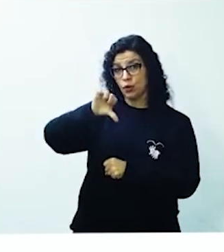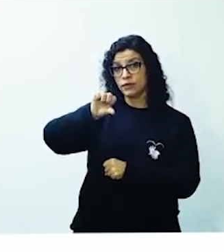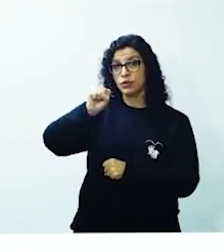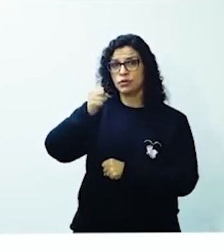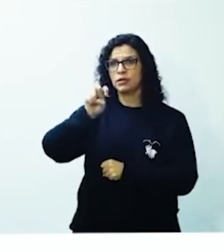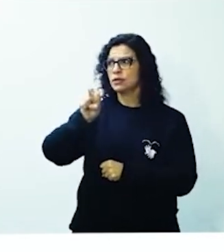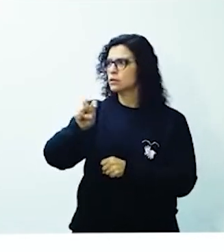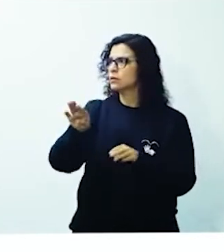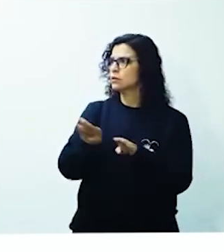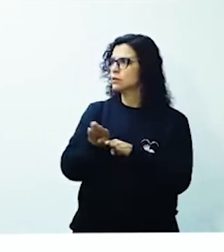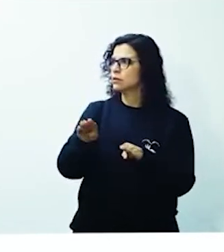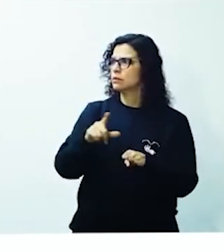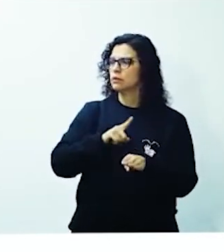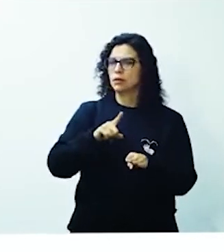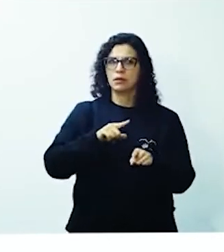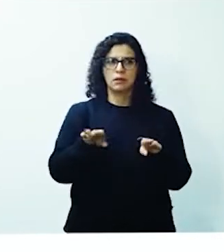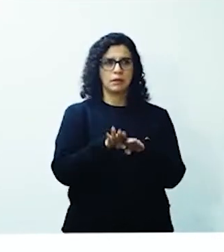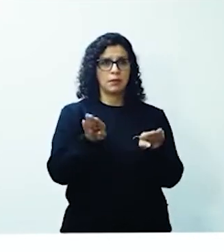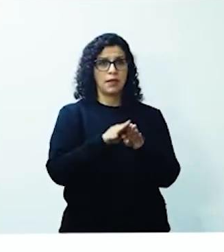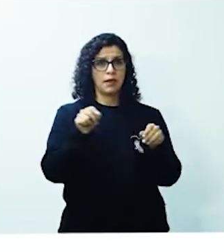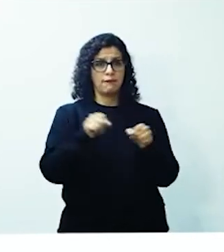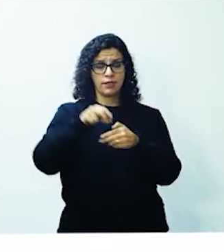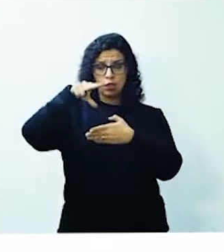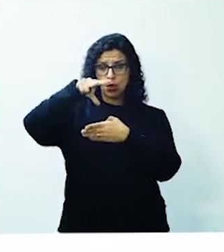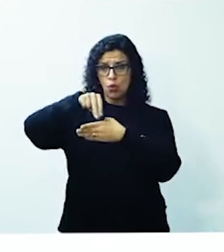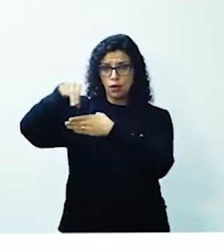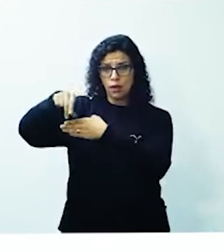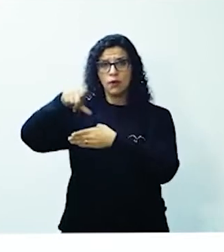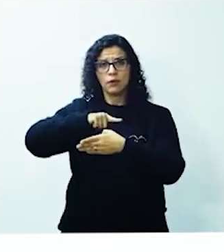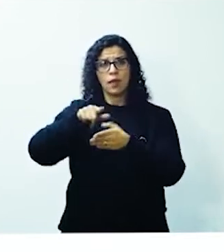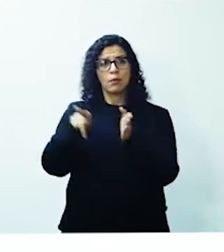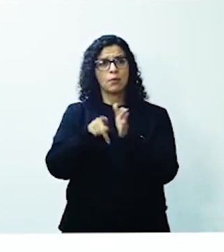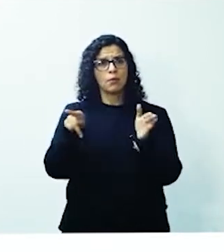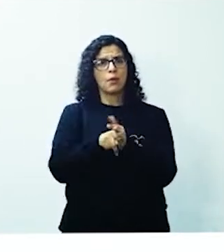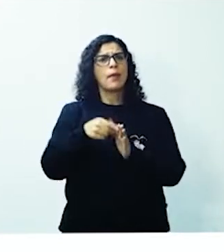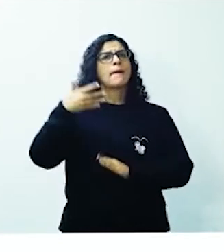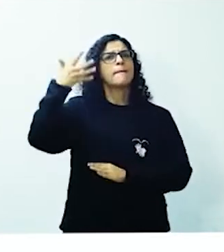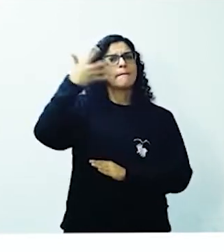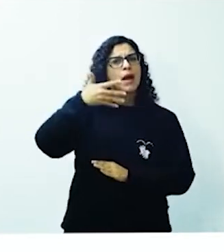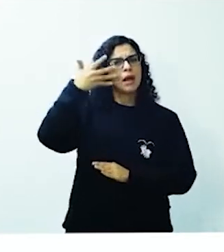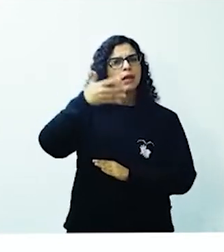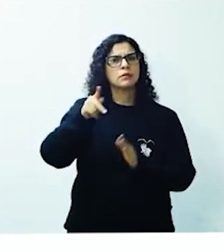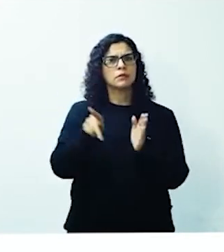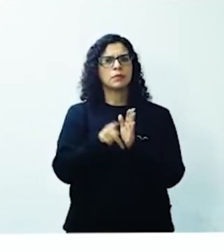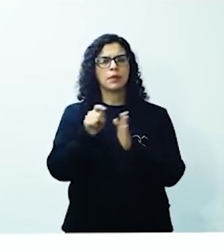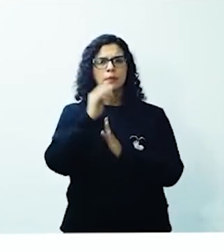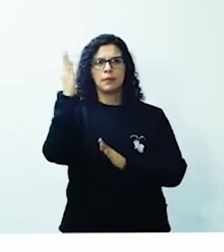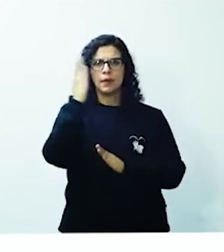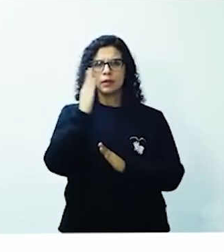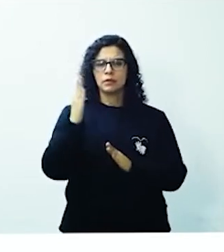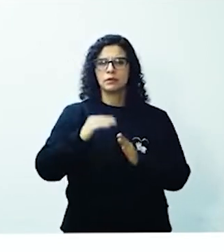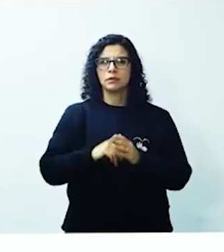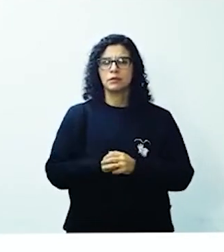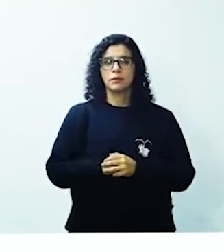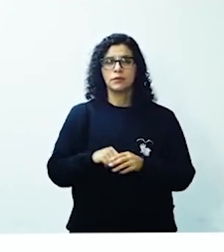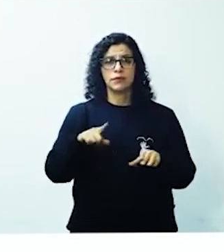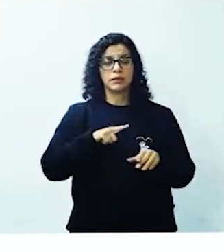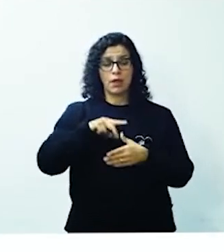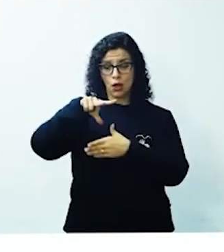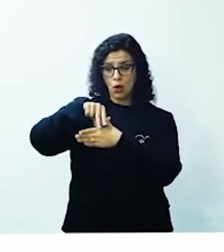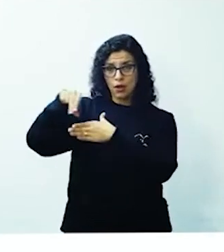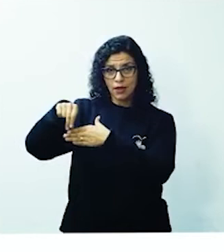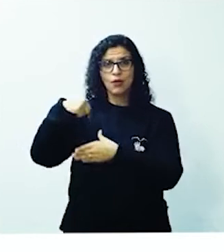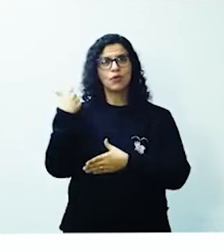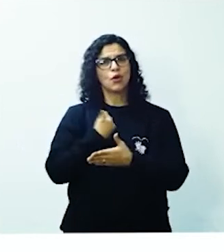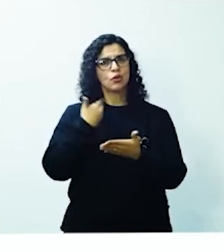1985. É um poeta cordelista, declamador e palestrante brasileiro. Lembram? Cordel? A gente